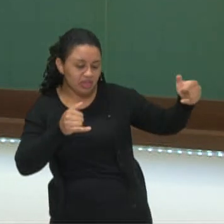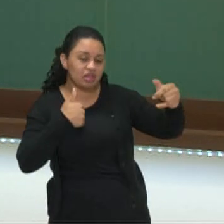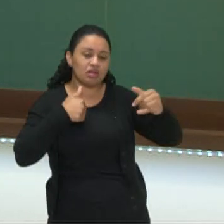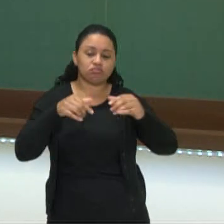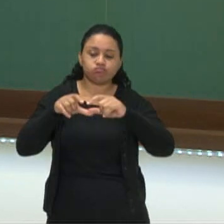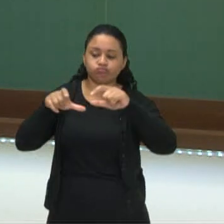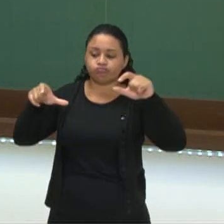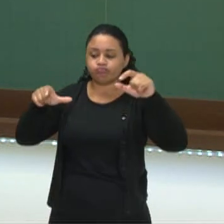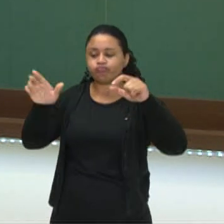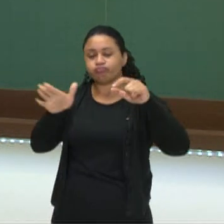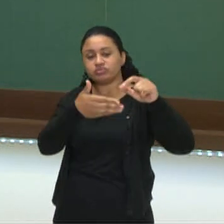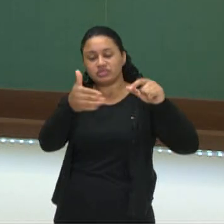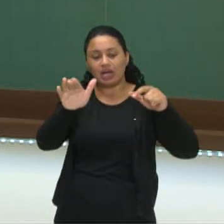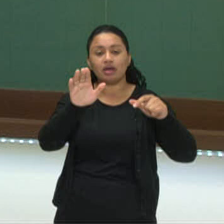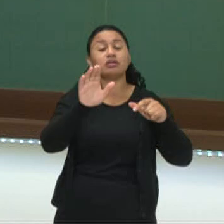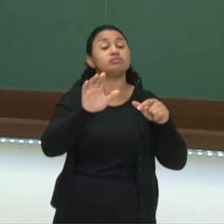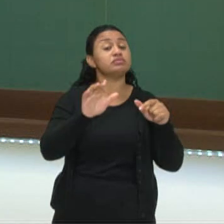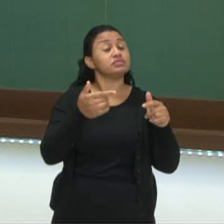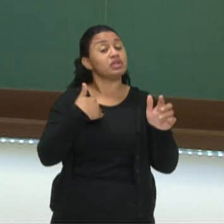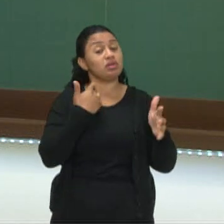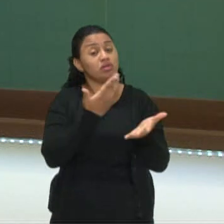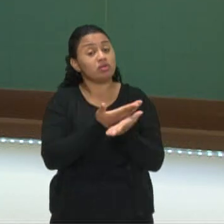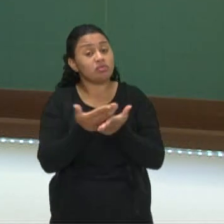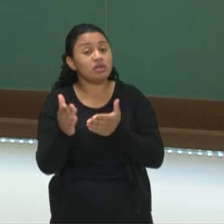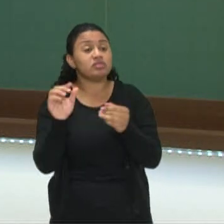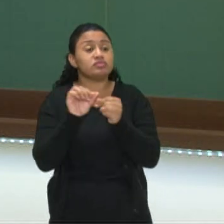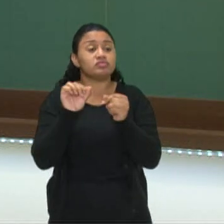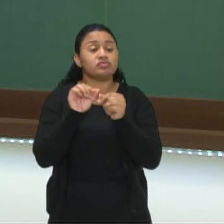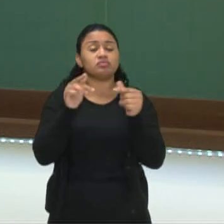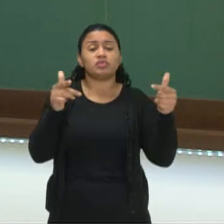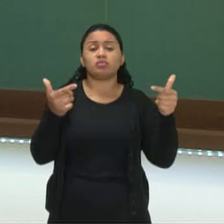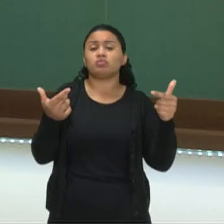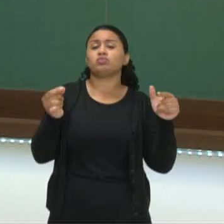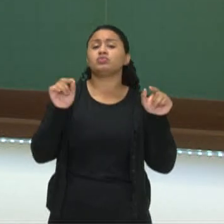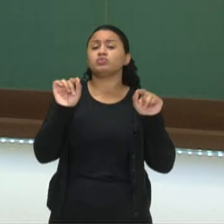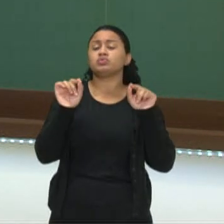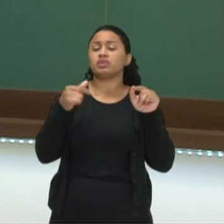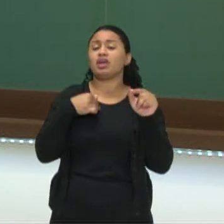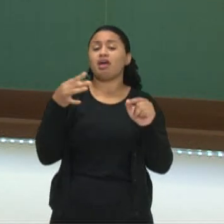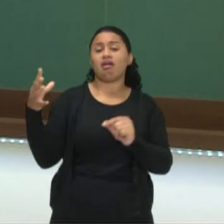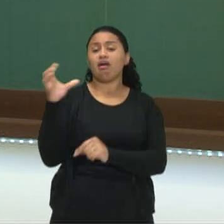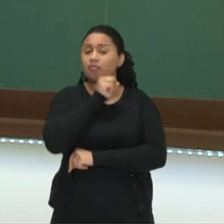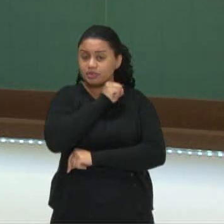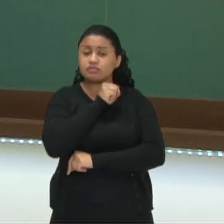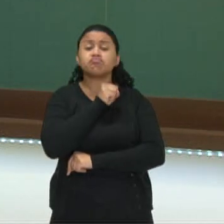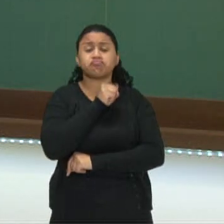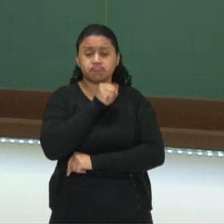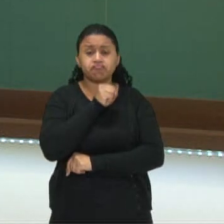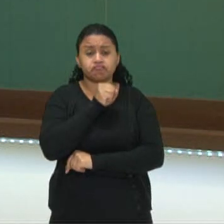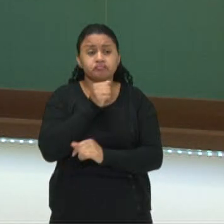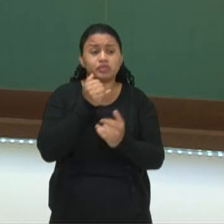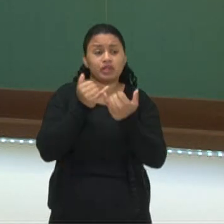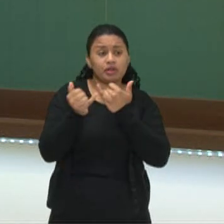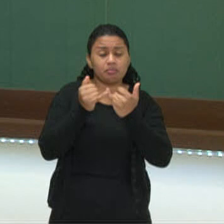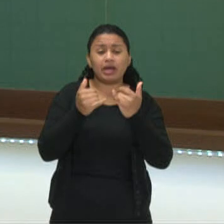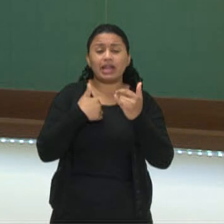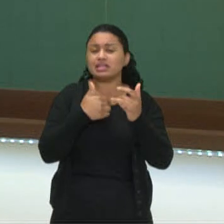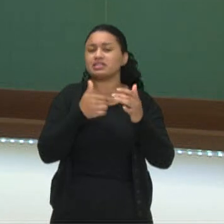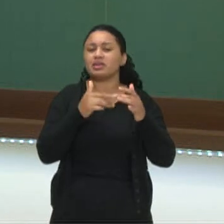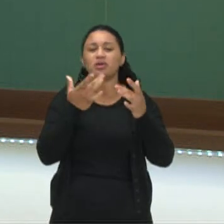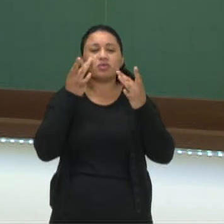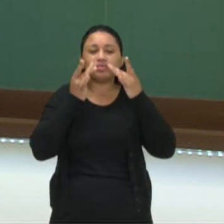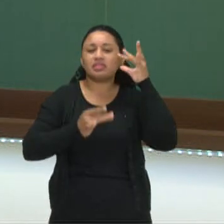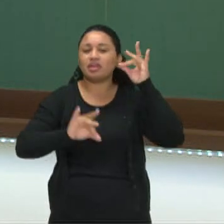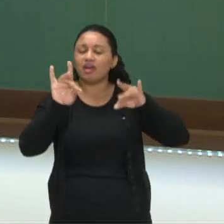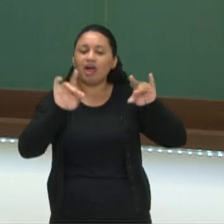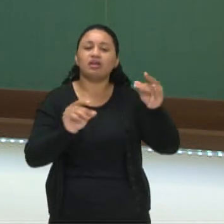e os respingos. Dentro disso ele começa a fazer uma coisa muito mais rápida, e é quase que uma pintura teatral. Ele começa a